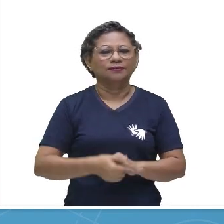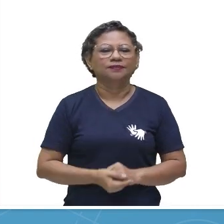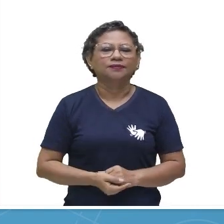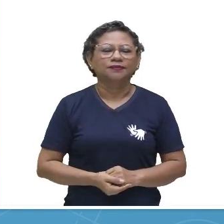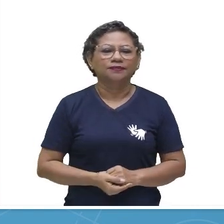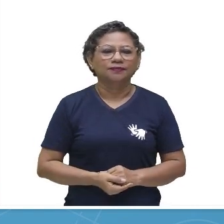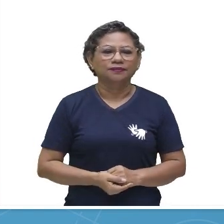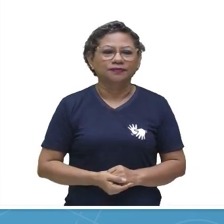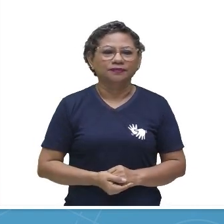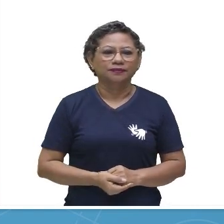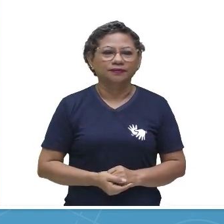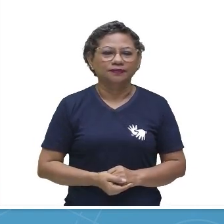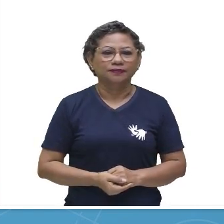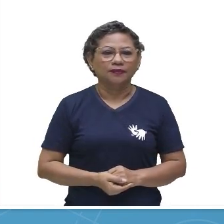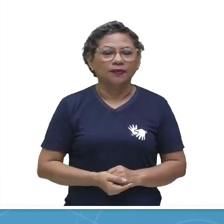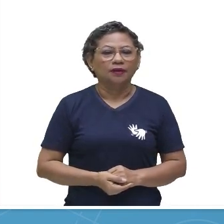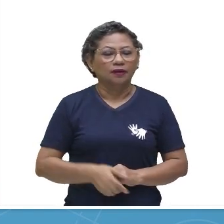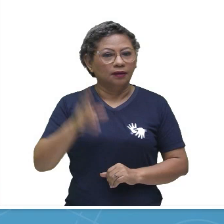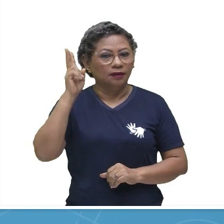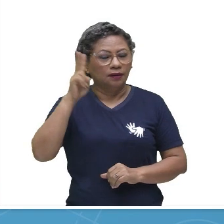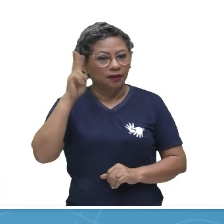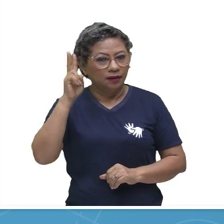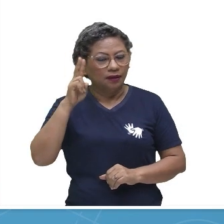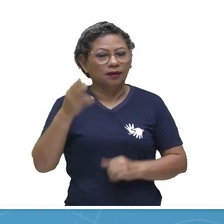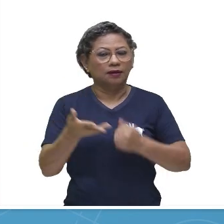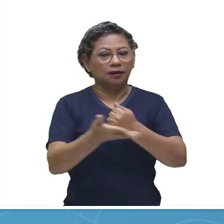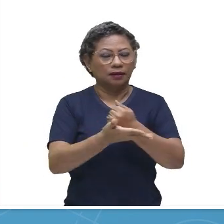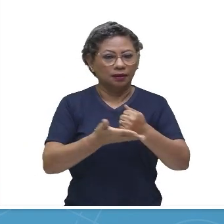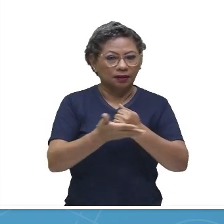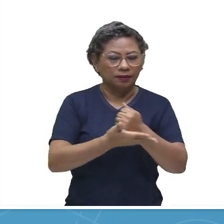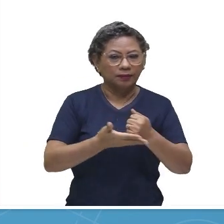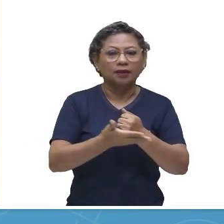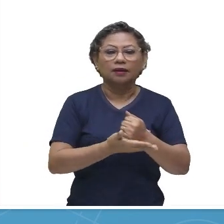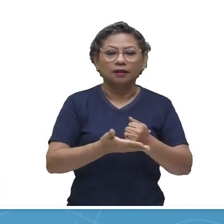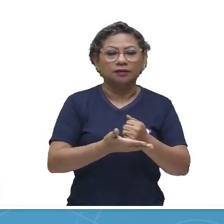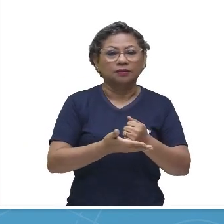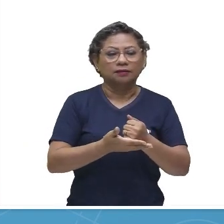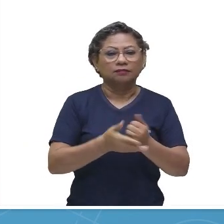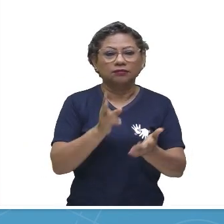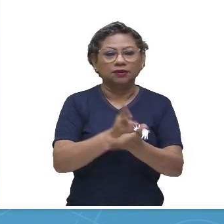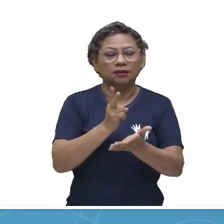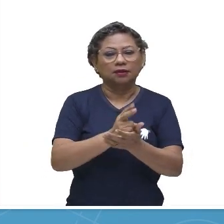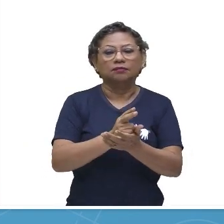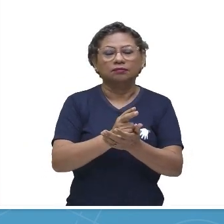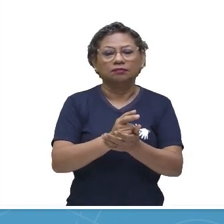terceira. Então, lembrando, base negativa, expoente ímpar, resultado negativo. Então, eu vou ter 2 à